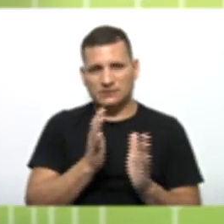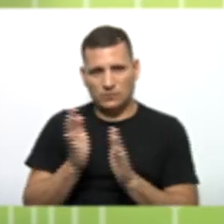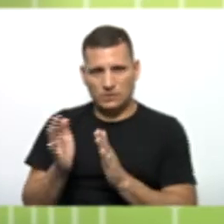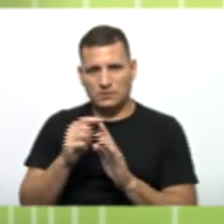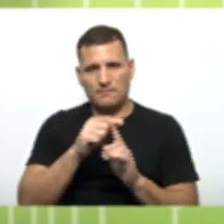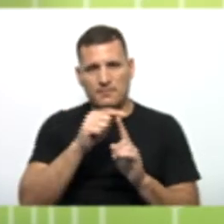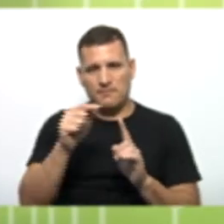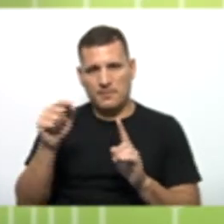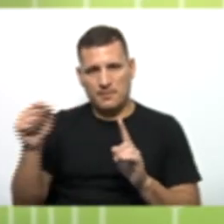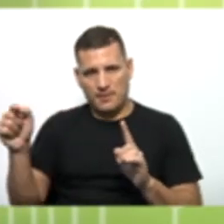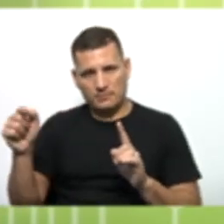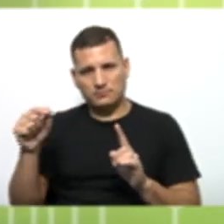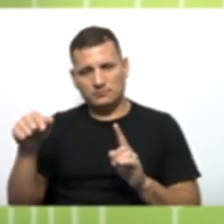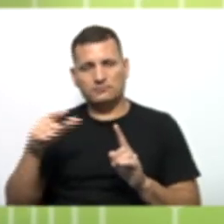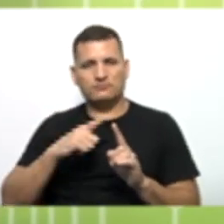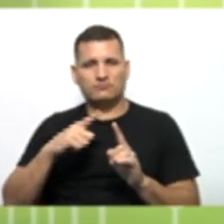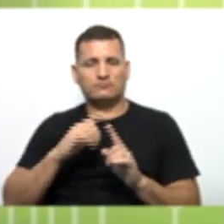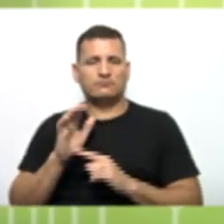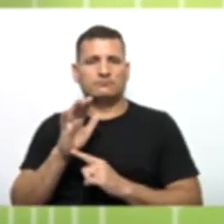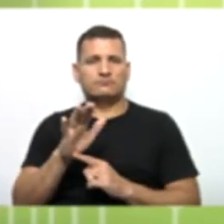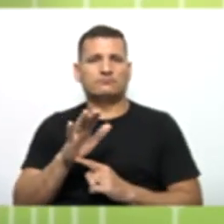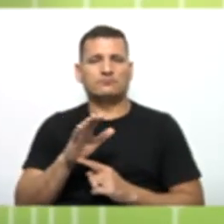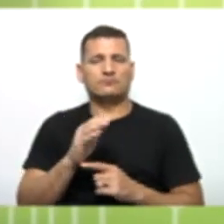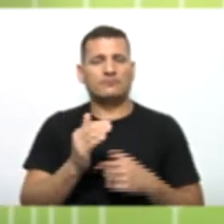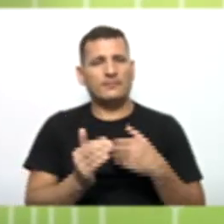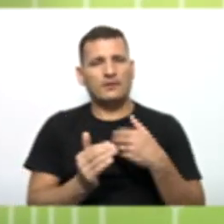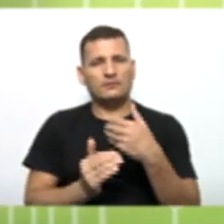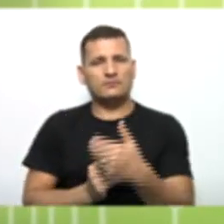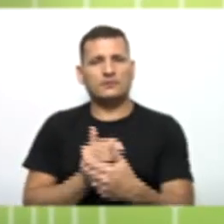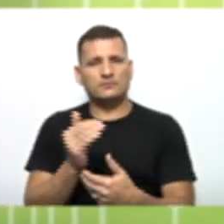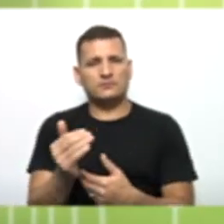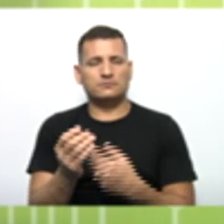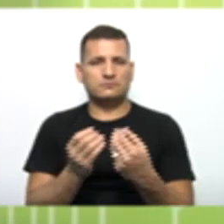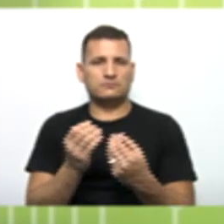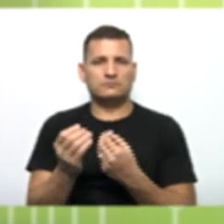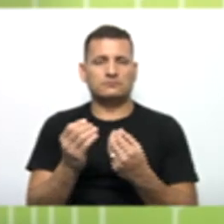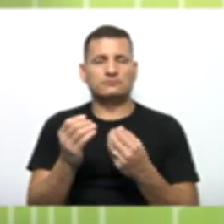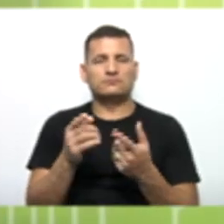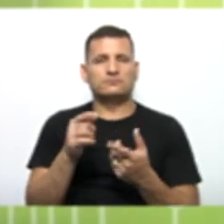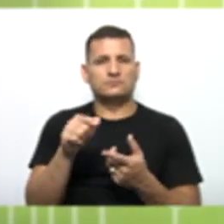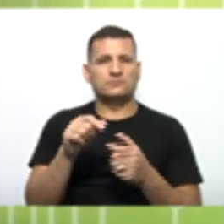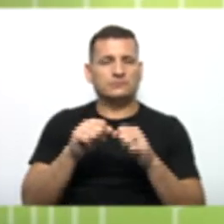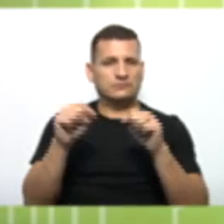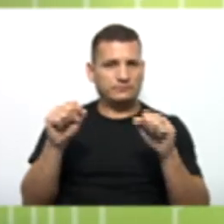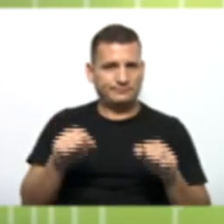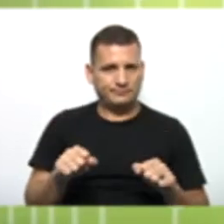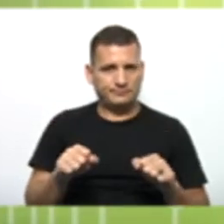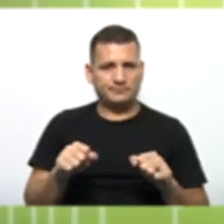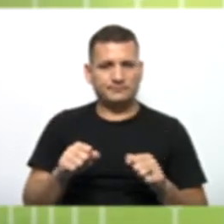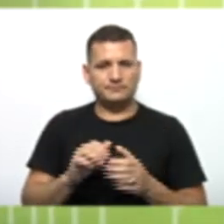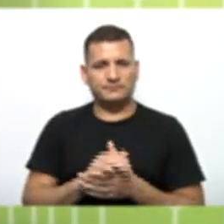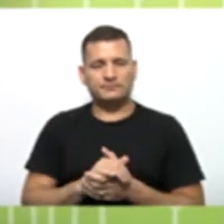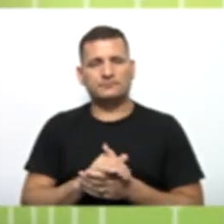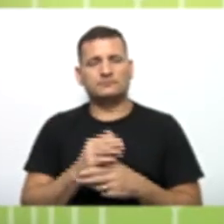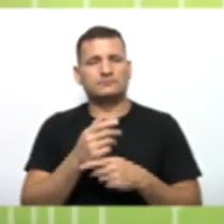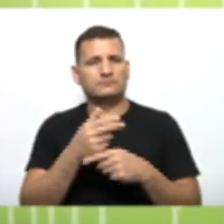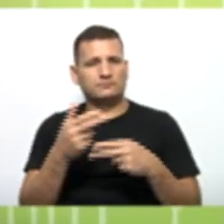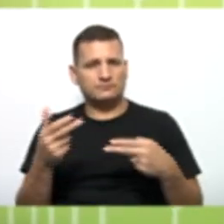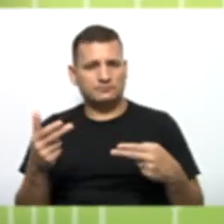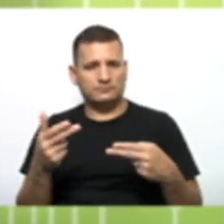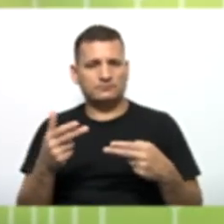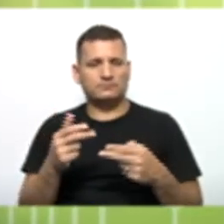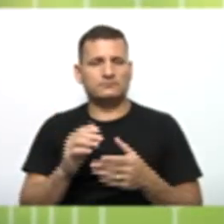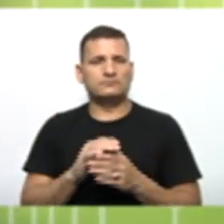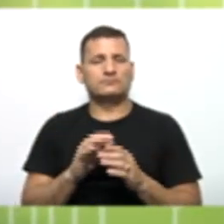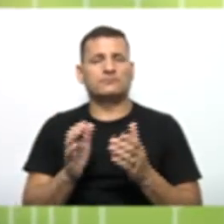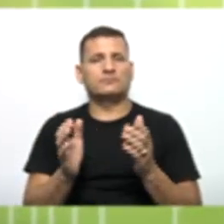Ele ilustra passo a passo a sequência dessa função, ok? Quais são os objetos e